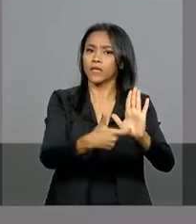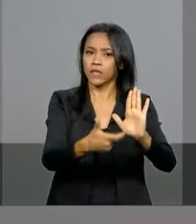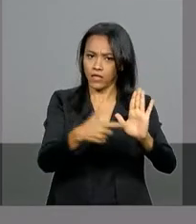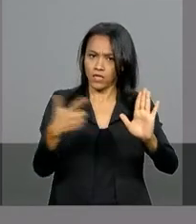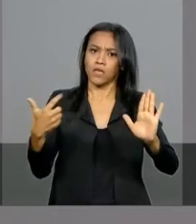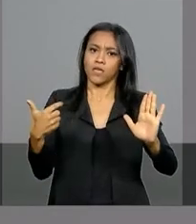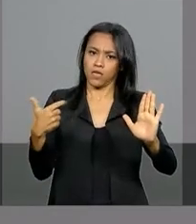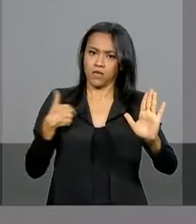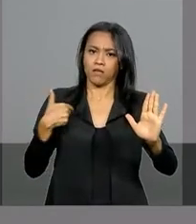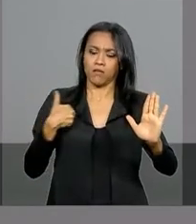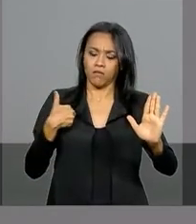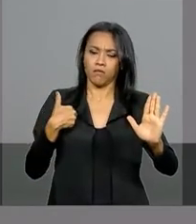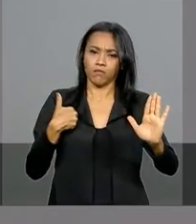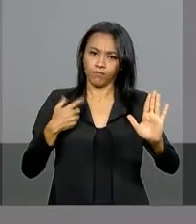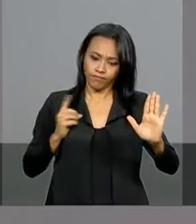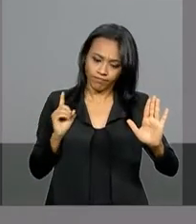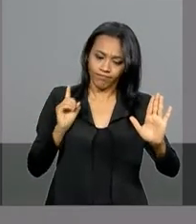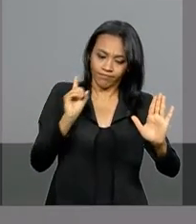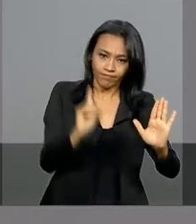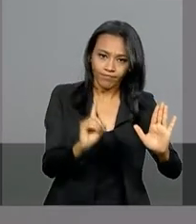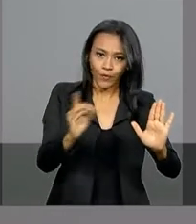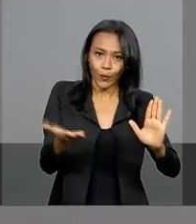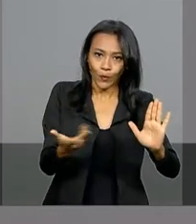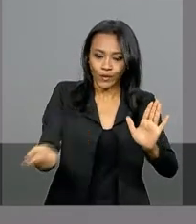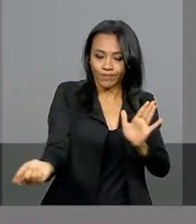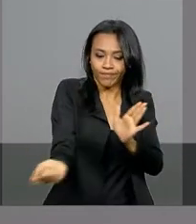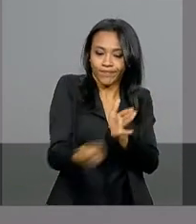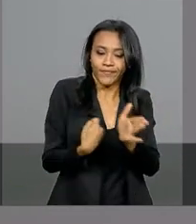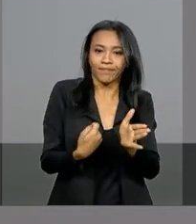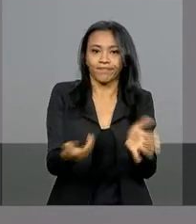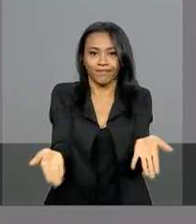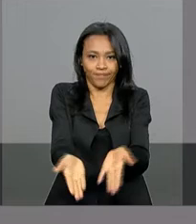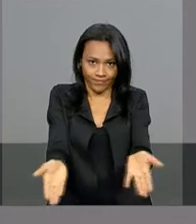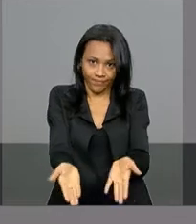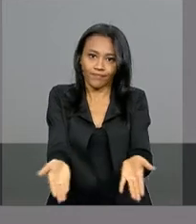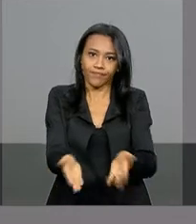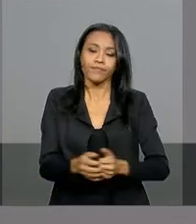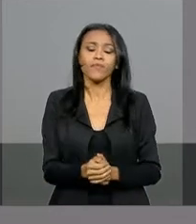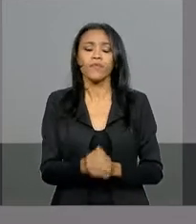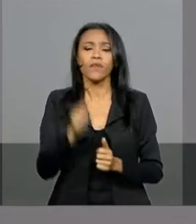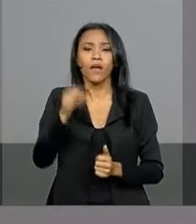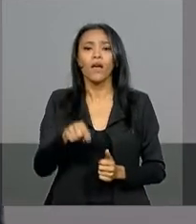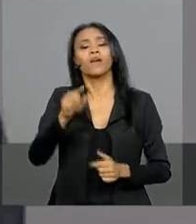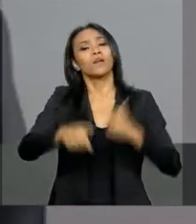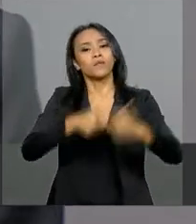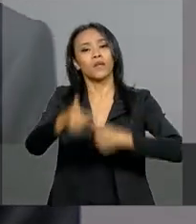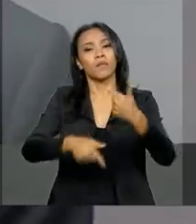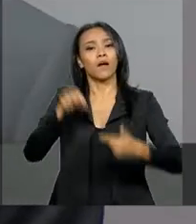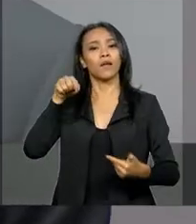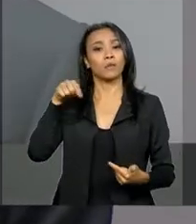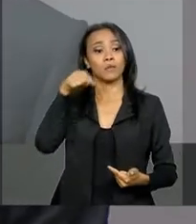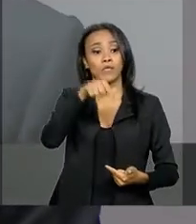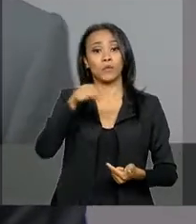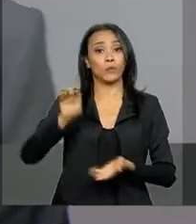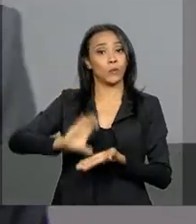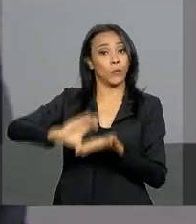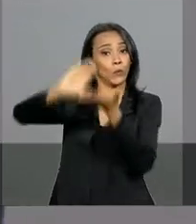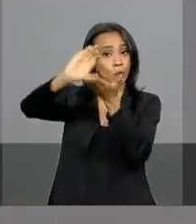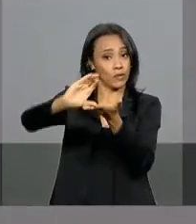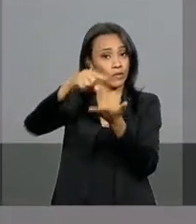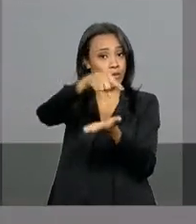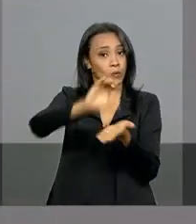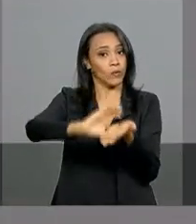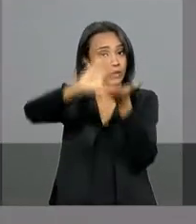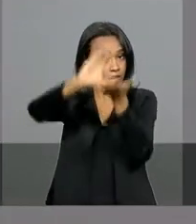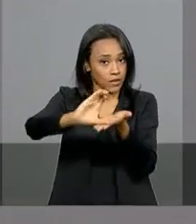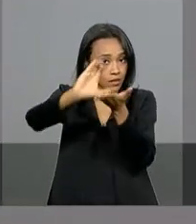a honra de assinar e sancionar é que também este é um trabalho que o conselho nacional de justiça tem tido uma